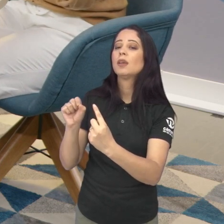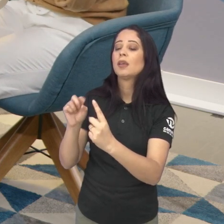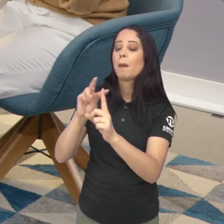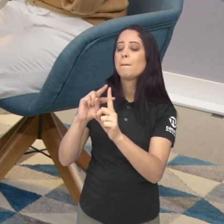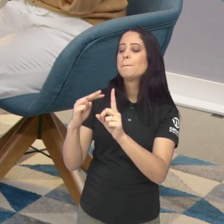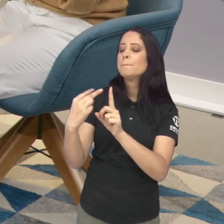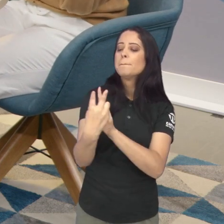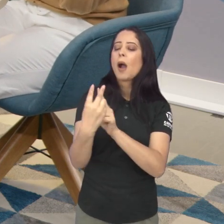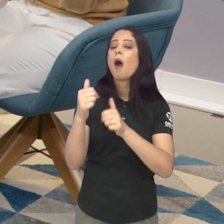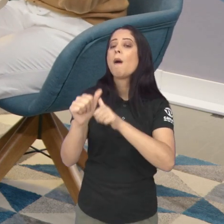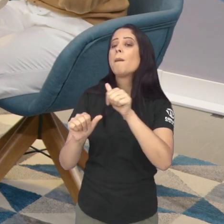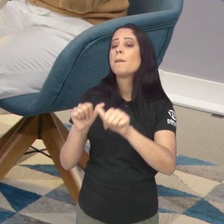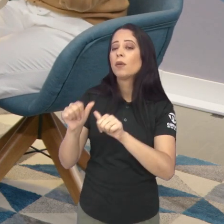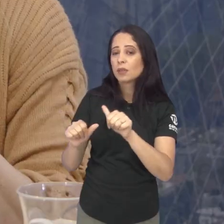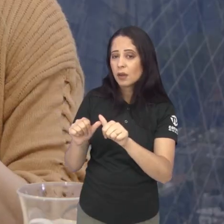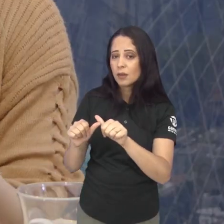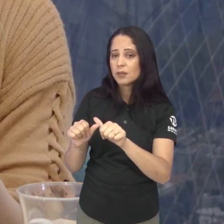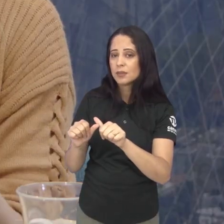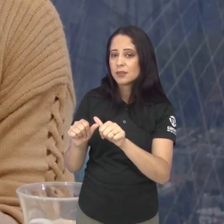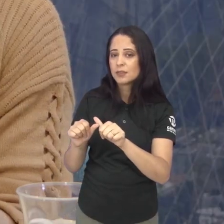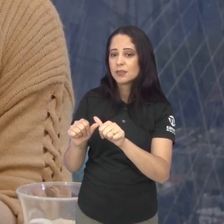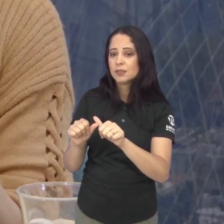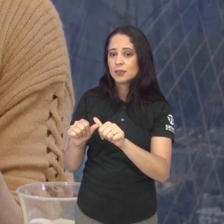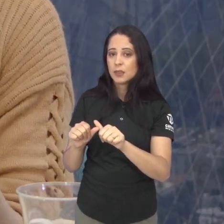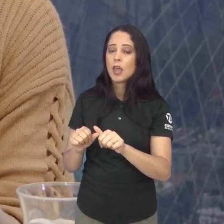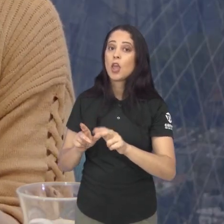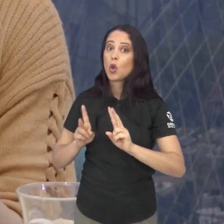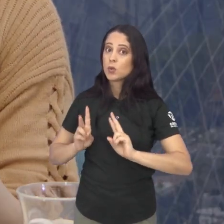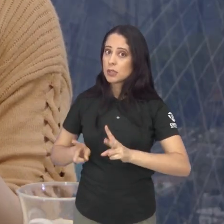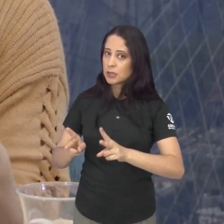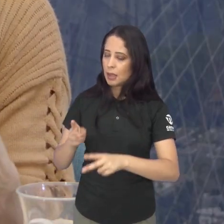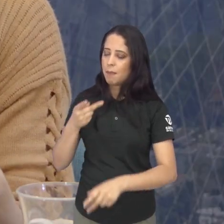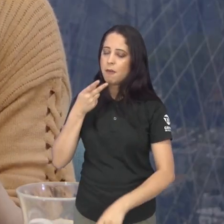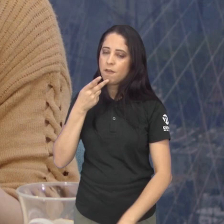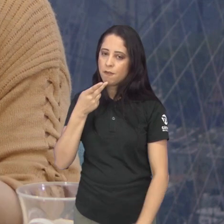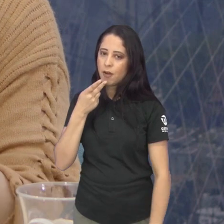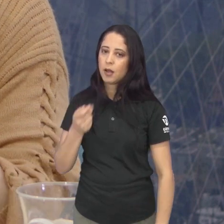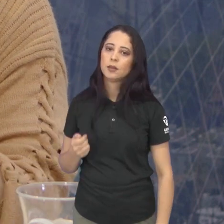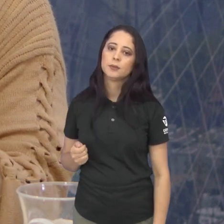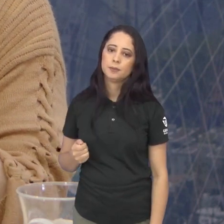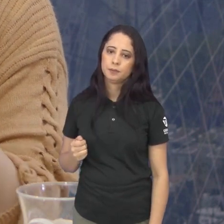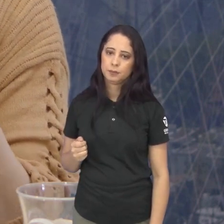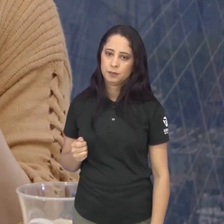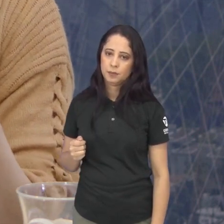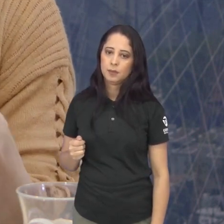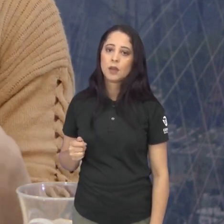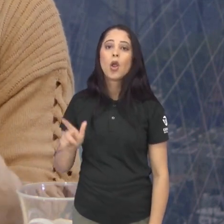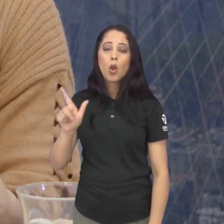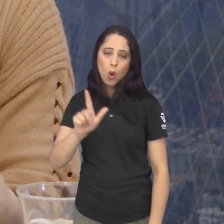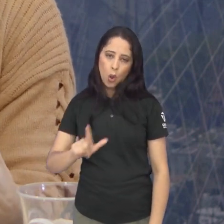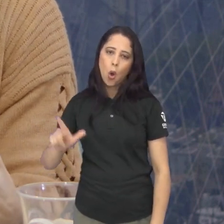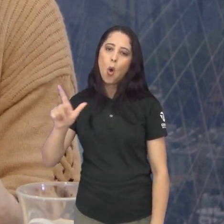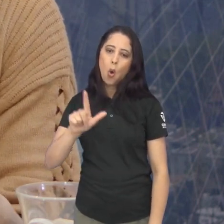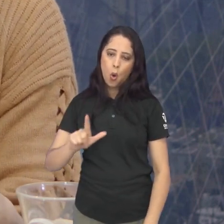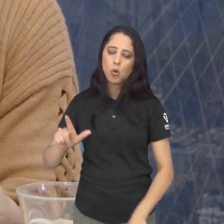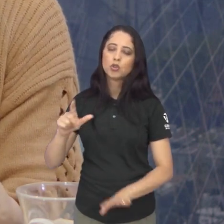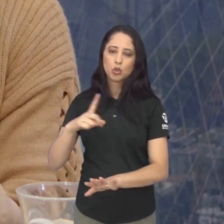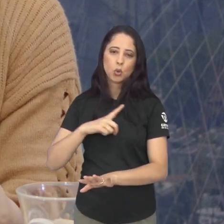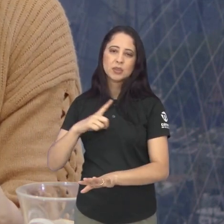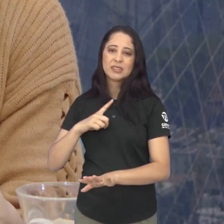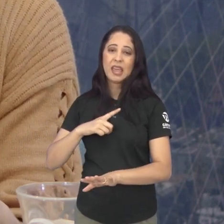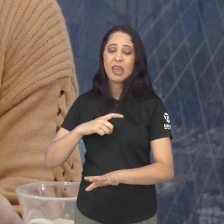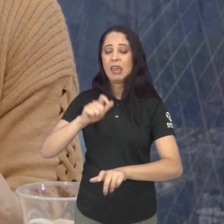é importante para a vida desse indivíduo? Então é isso que eu falo muito. Lógico, tem autistas, né, e que